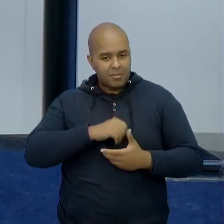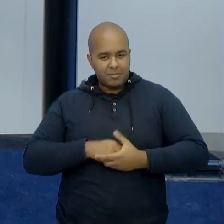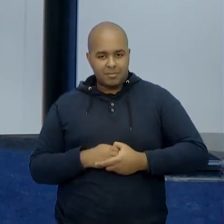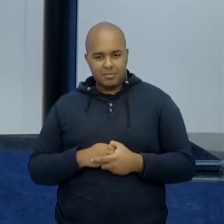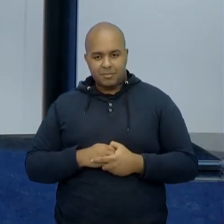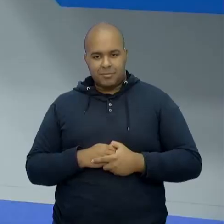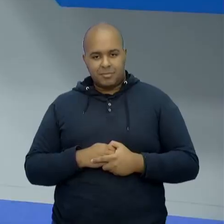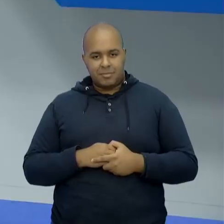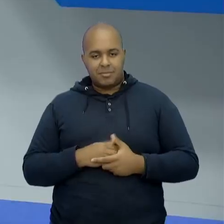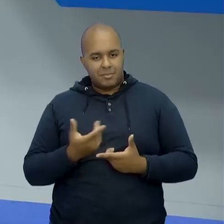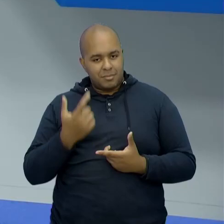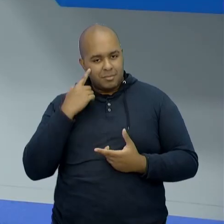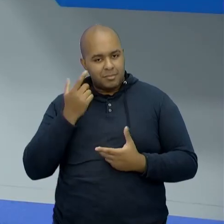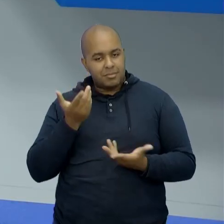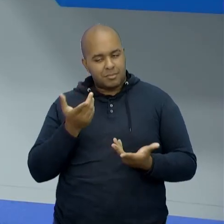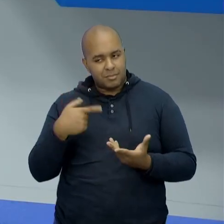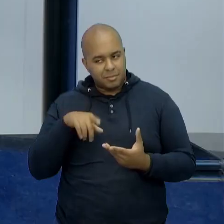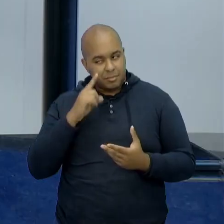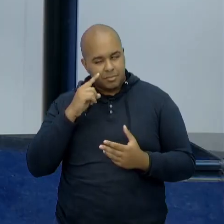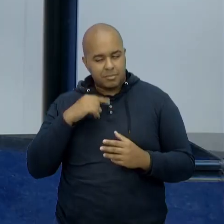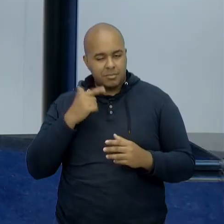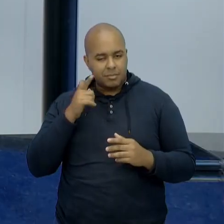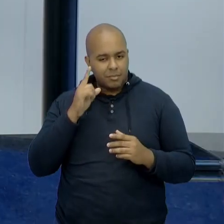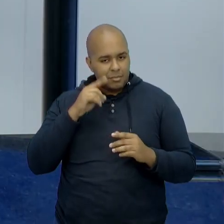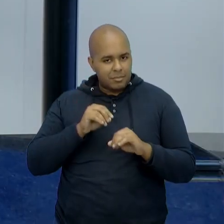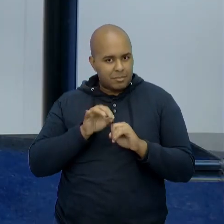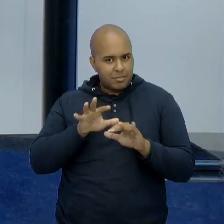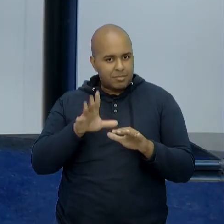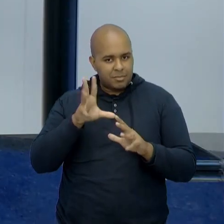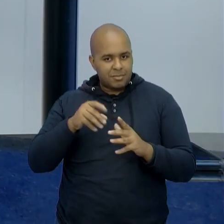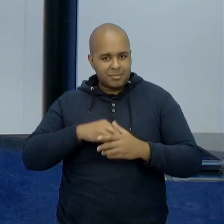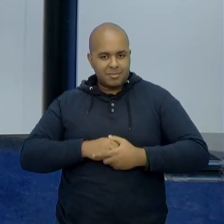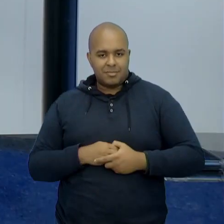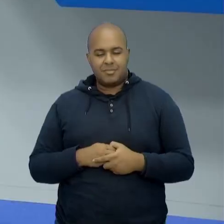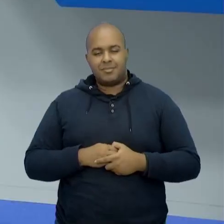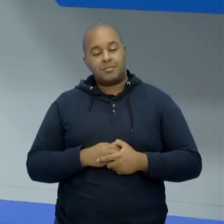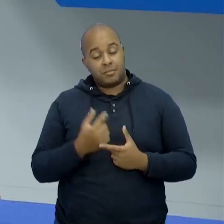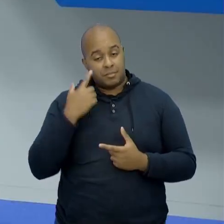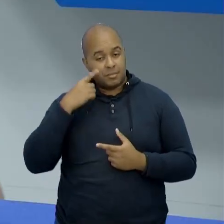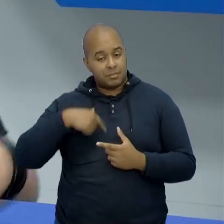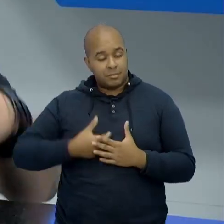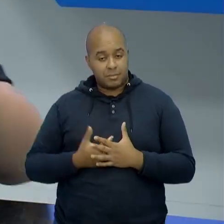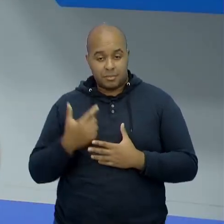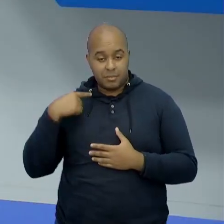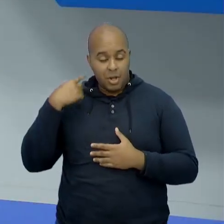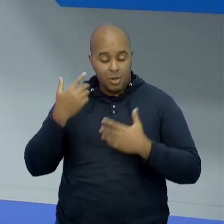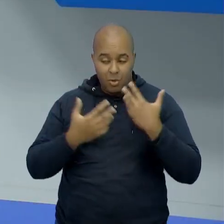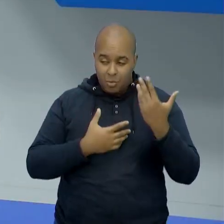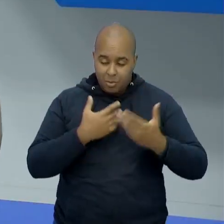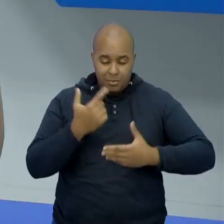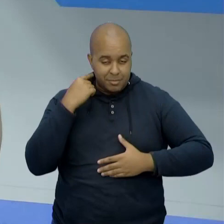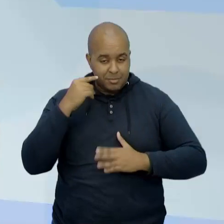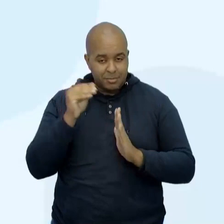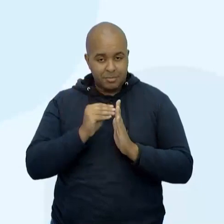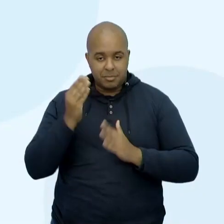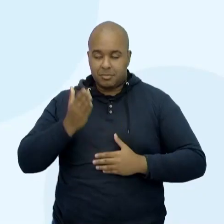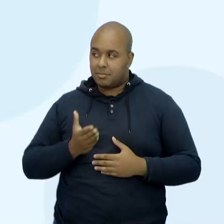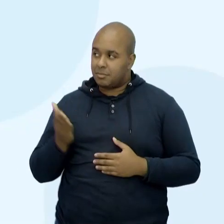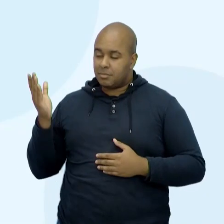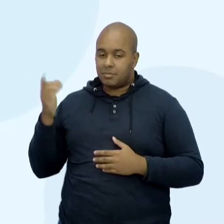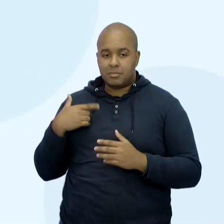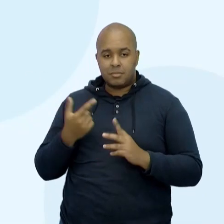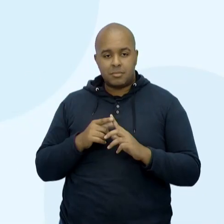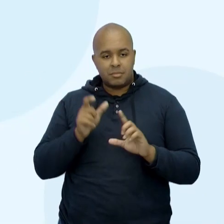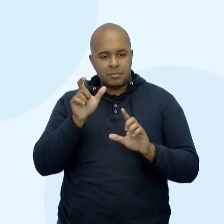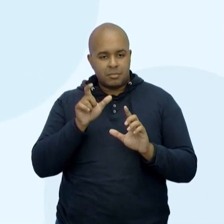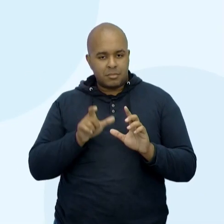adoro. Então, pra Vamos ver se a gente consegue contaminar todo mundo, né? Imagina, isso aqui vai ser uma loucura. Coloquei aí pra vocês, e coloquei florzinha